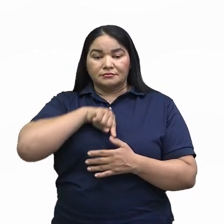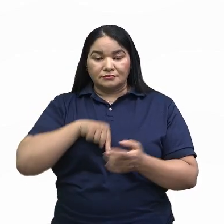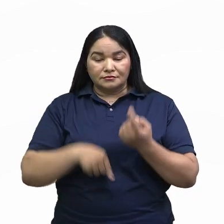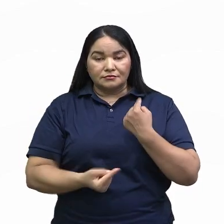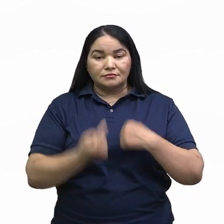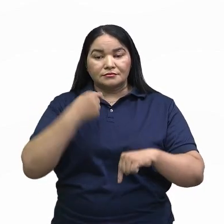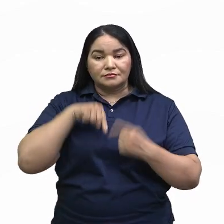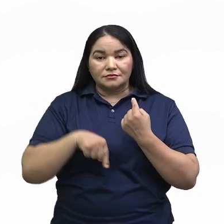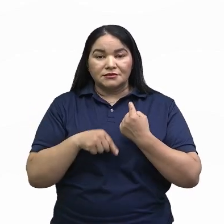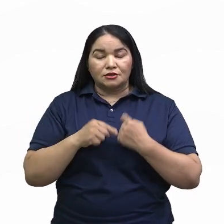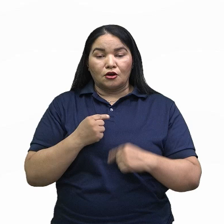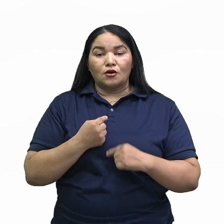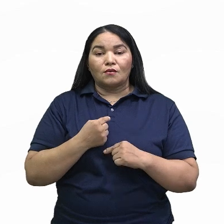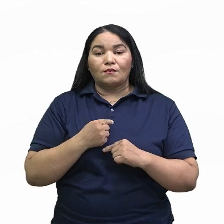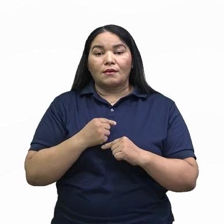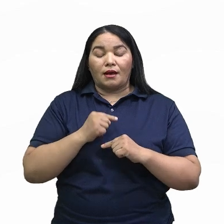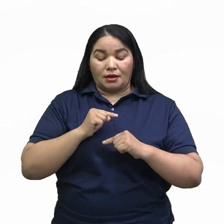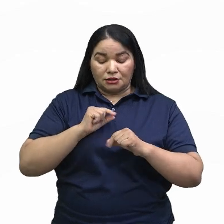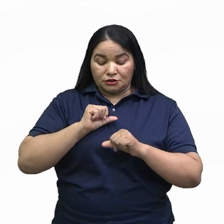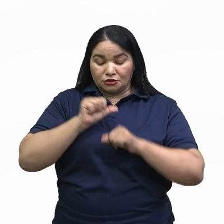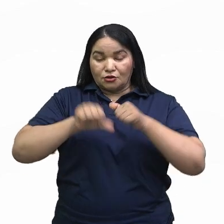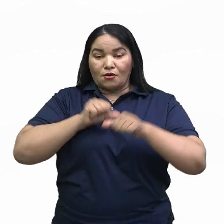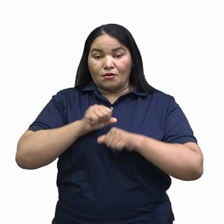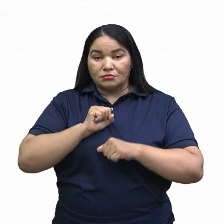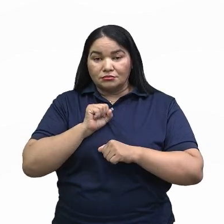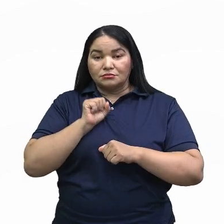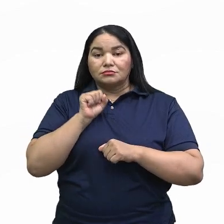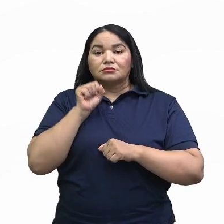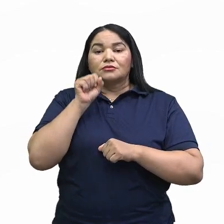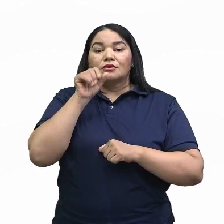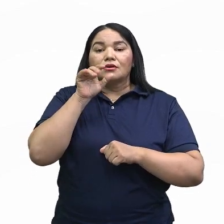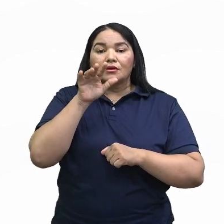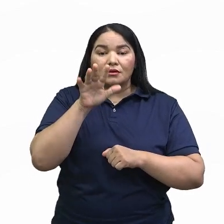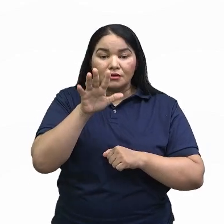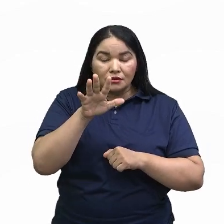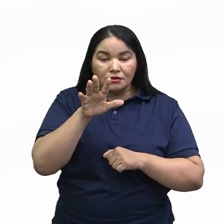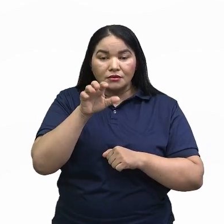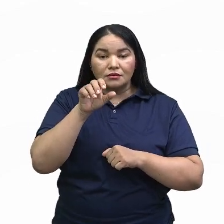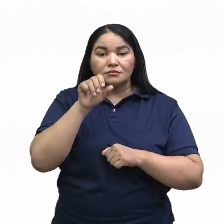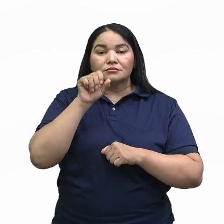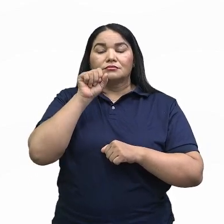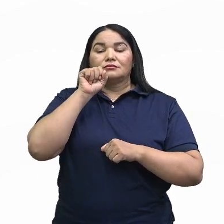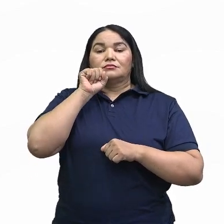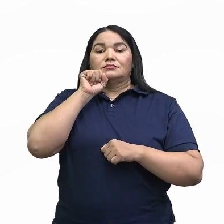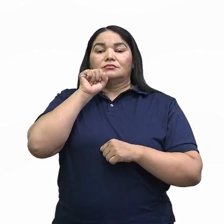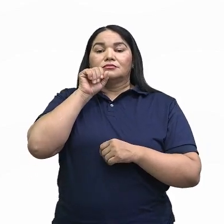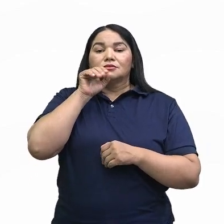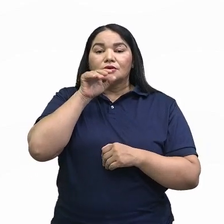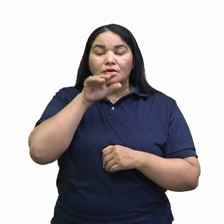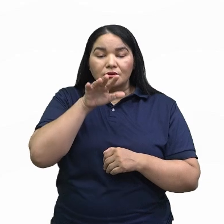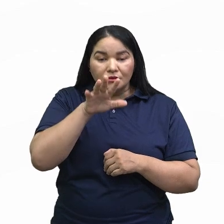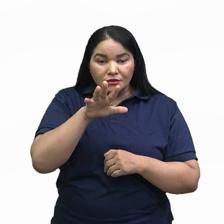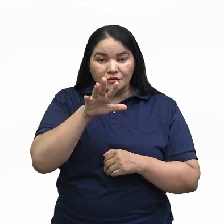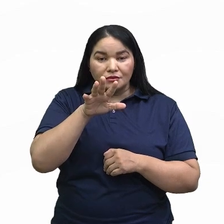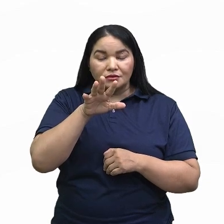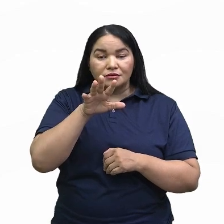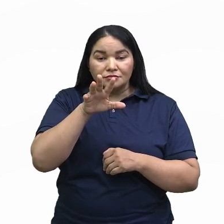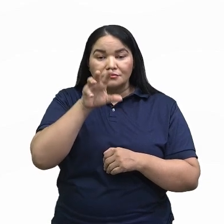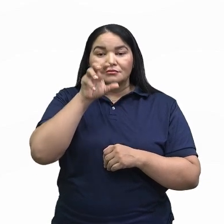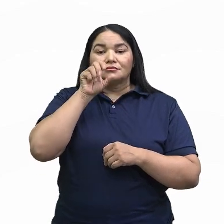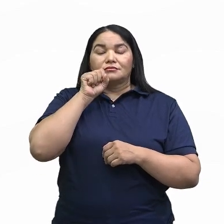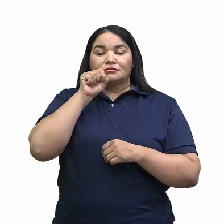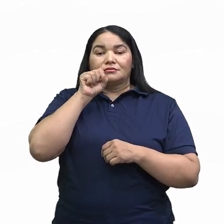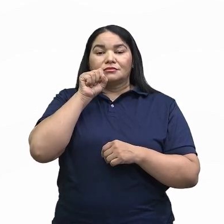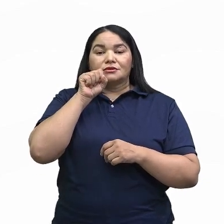elimina, né, no caso a gente solta a respiração, como a gente fala, quando a gente expira, a gente está eliminando, né,